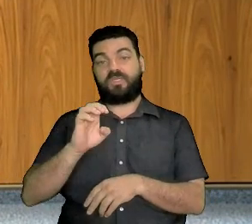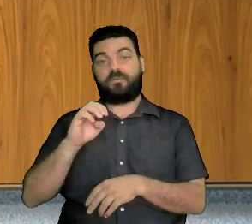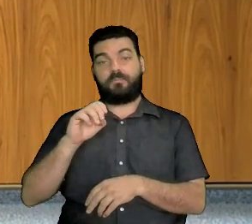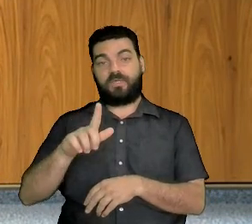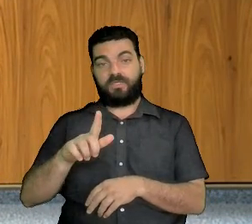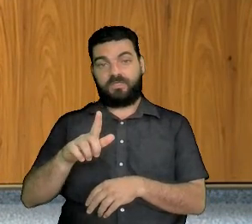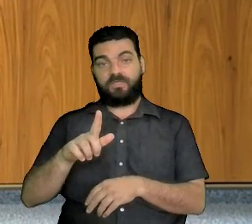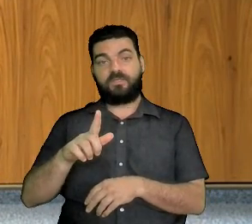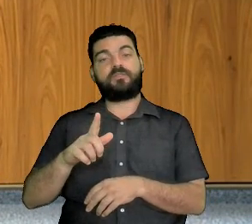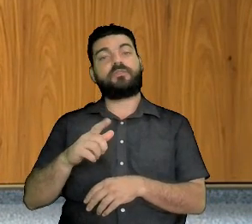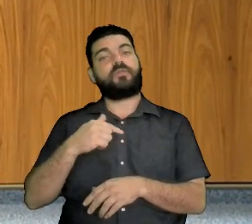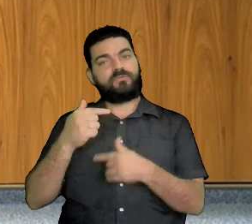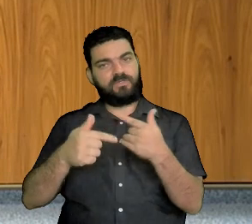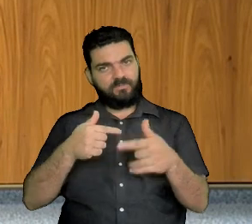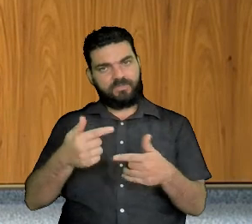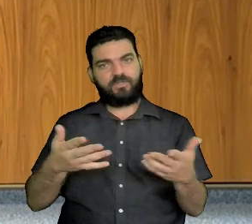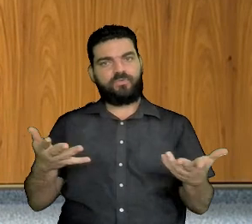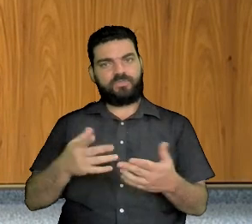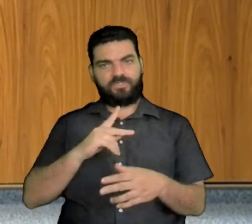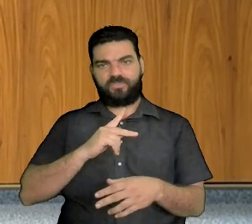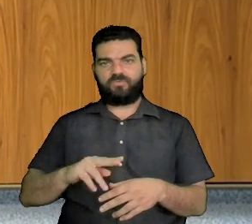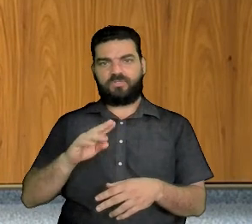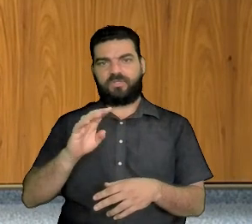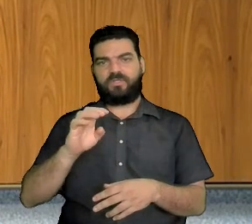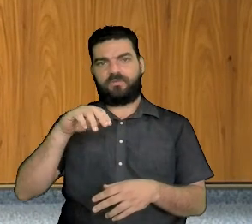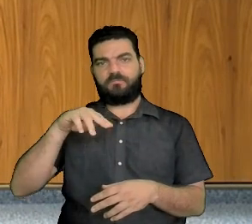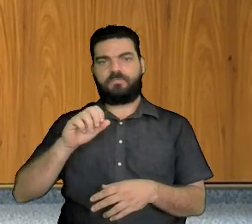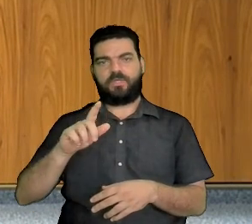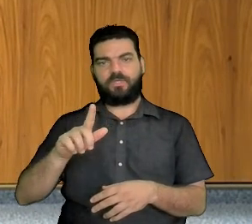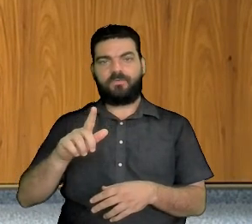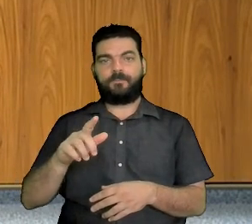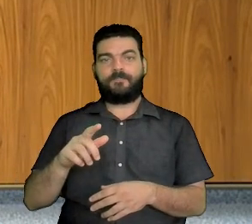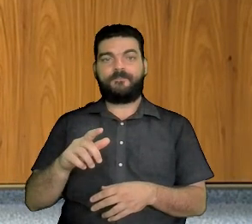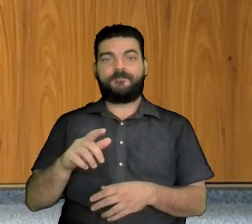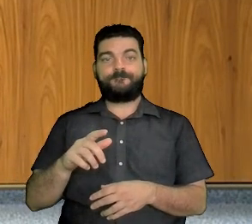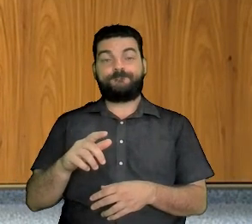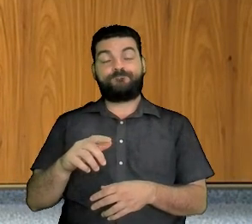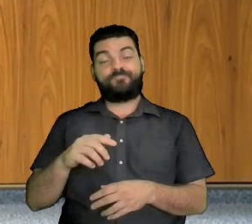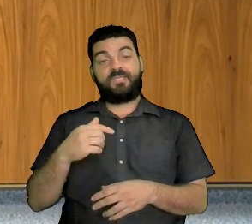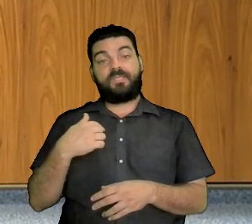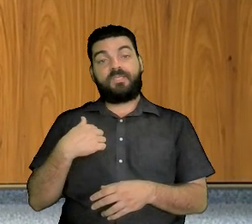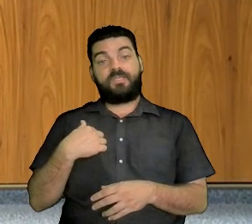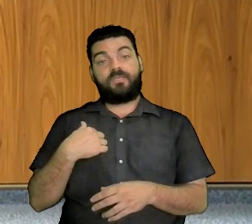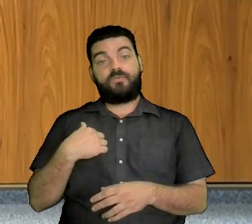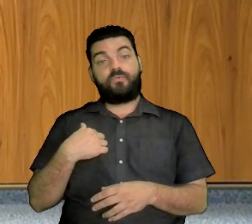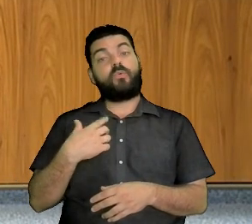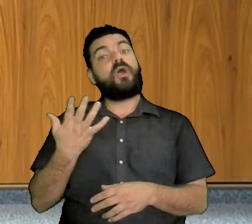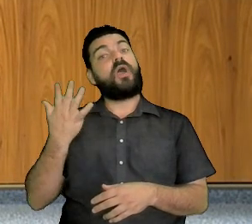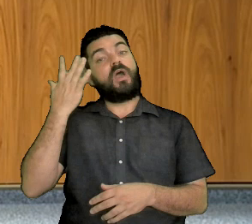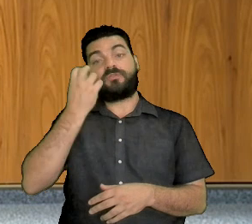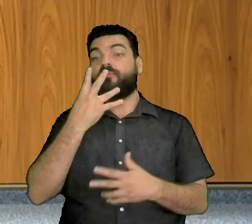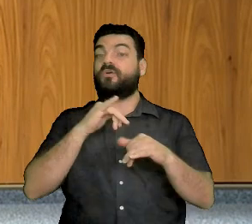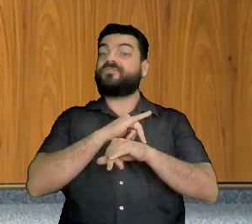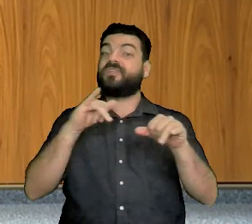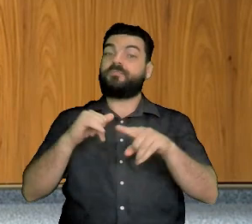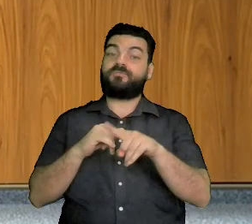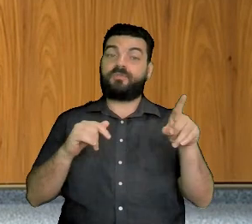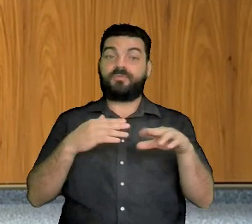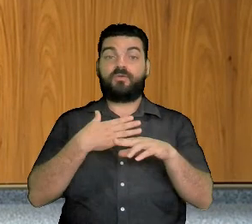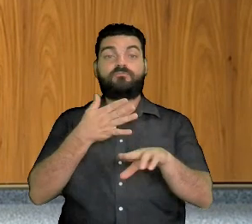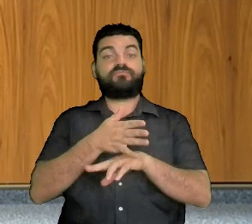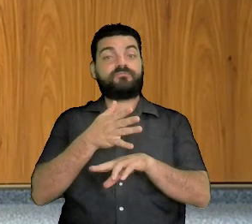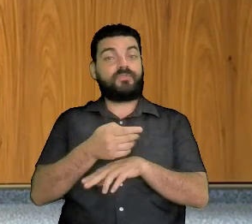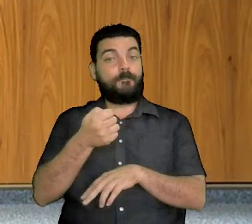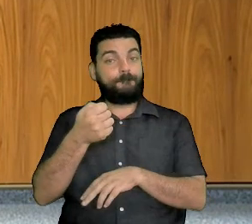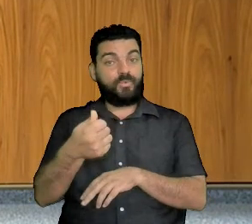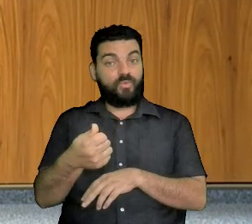aqui como o diretor da EMAG, né, honrosa posição de diretor da nossa escola, e com isso eu acredito